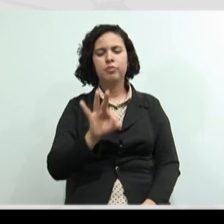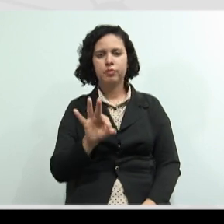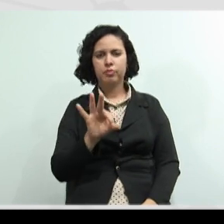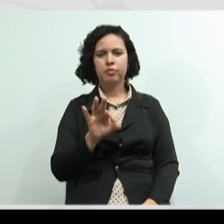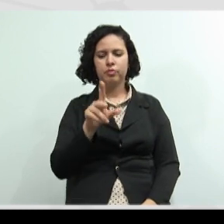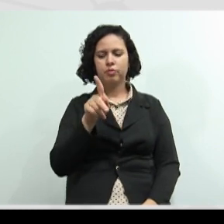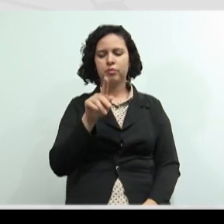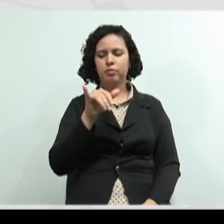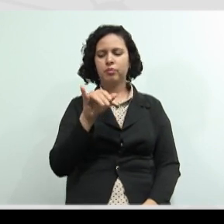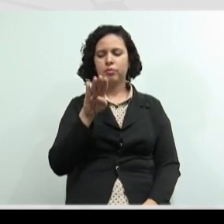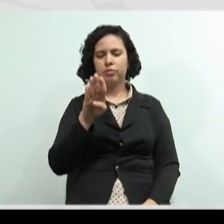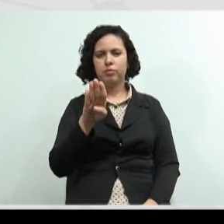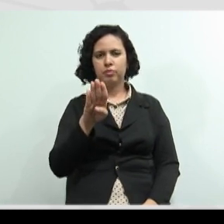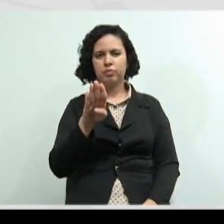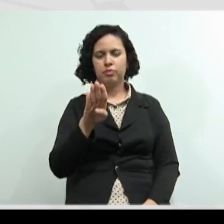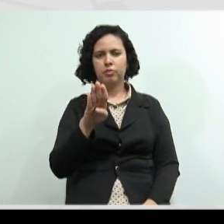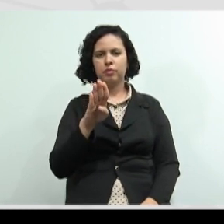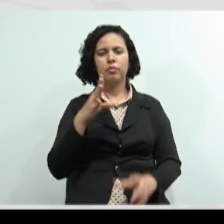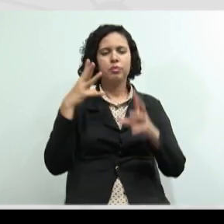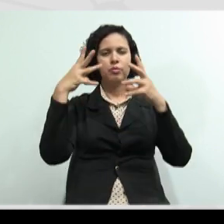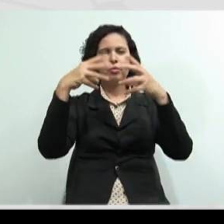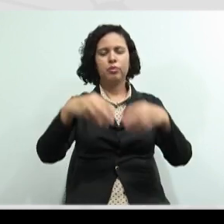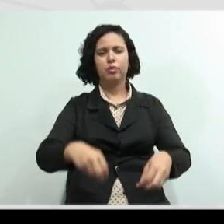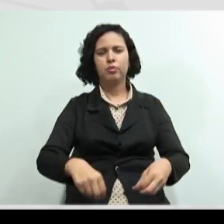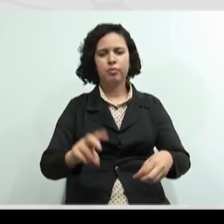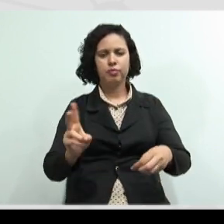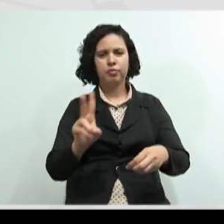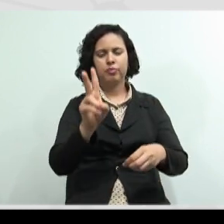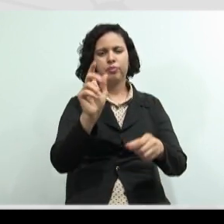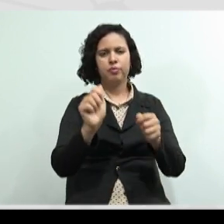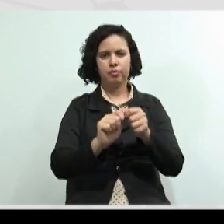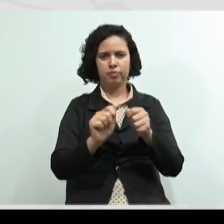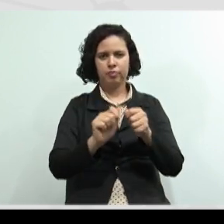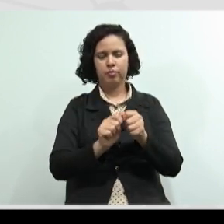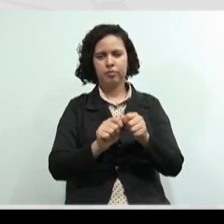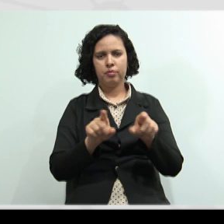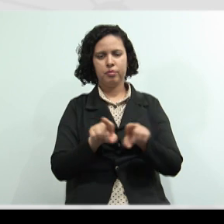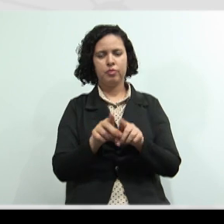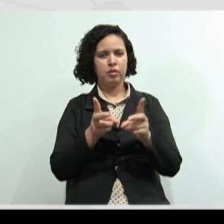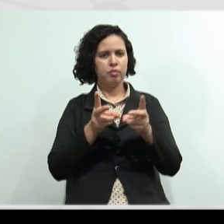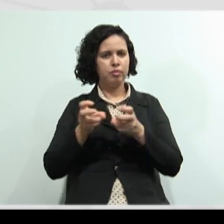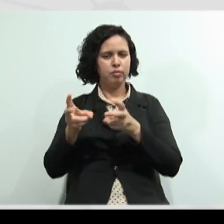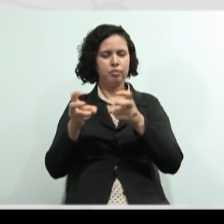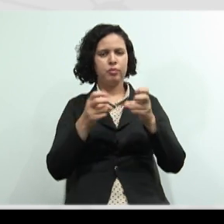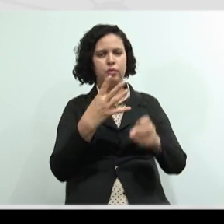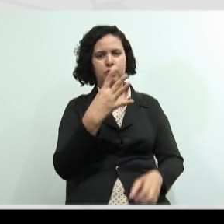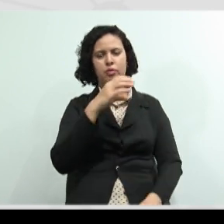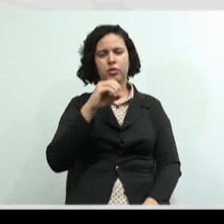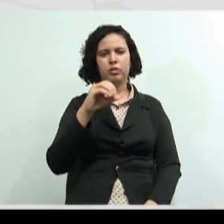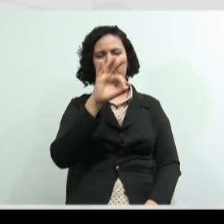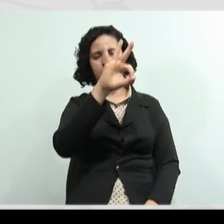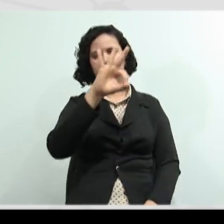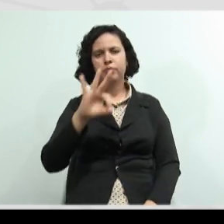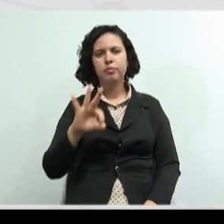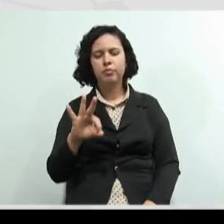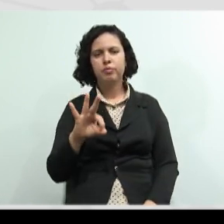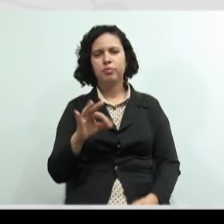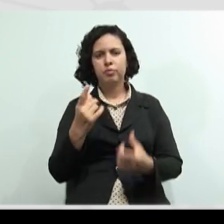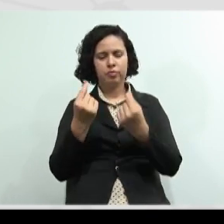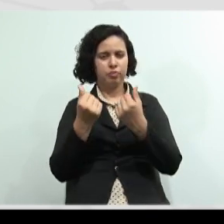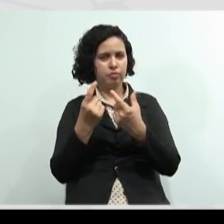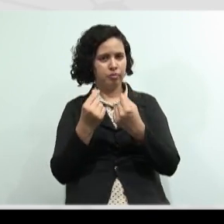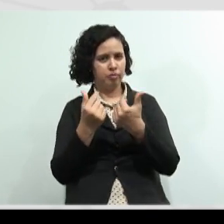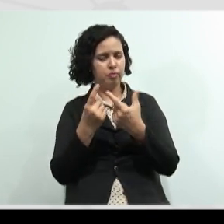Nacional, por todo o valor produzido no país, e absorve 40% da população economicamente